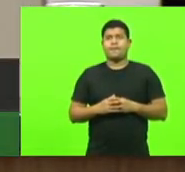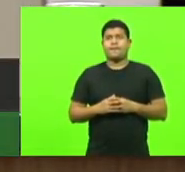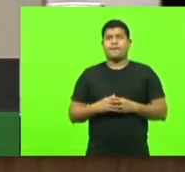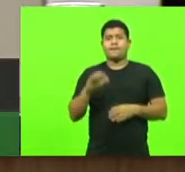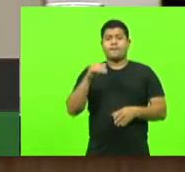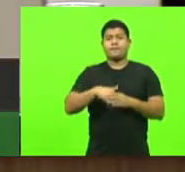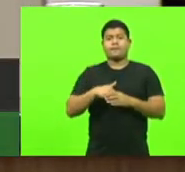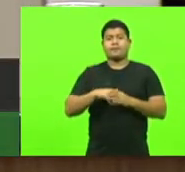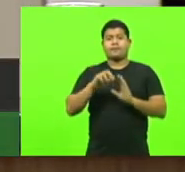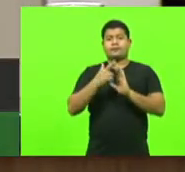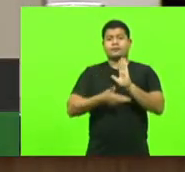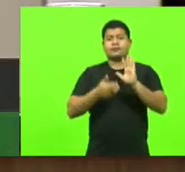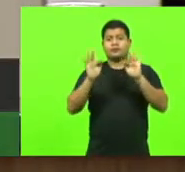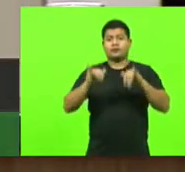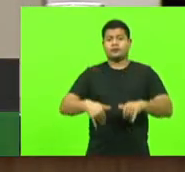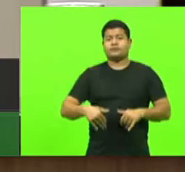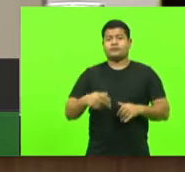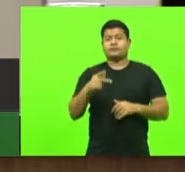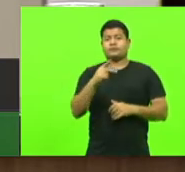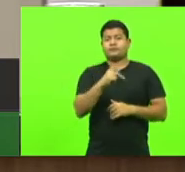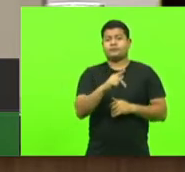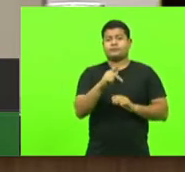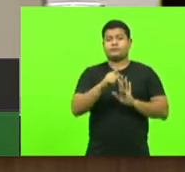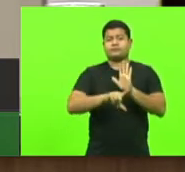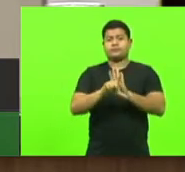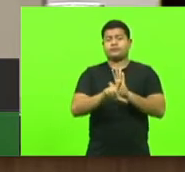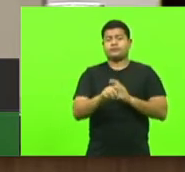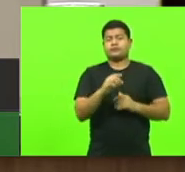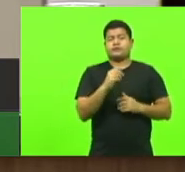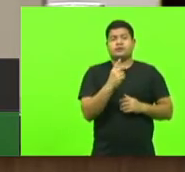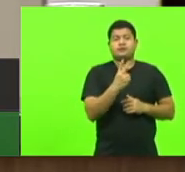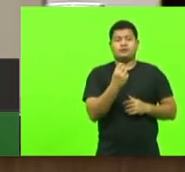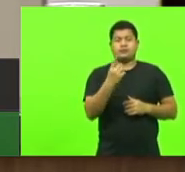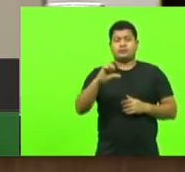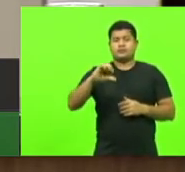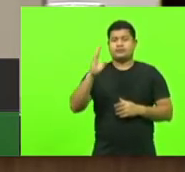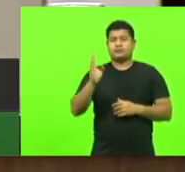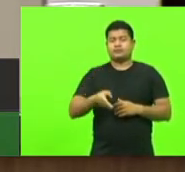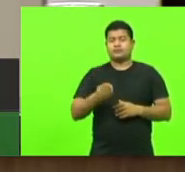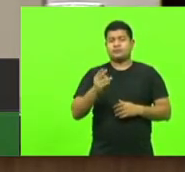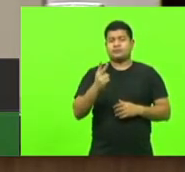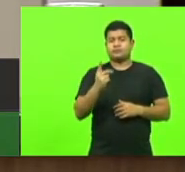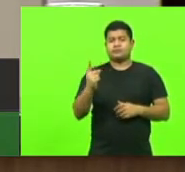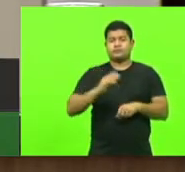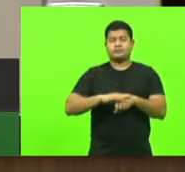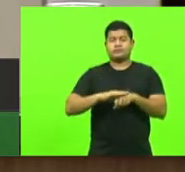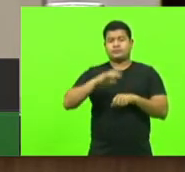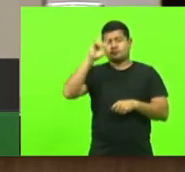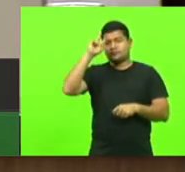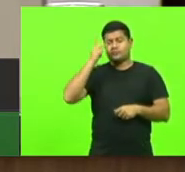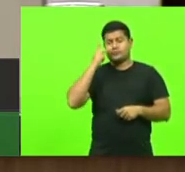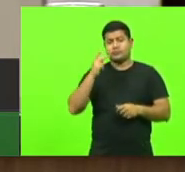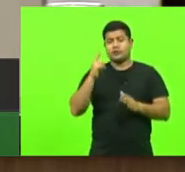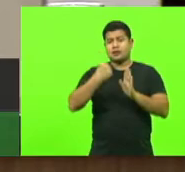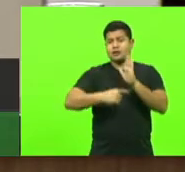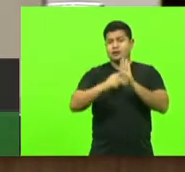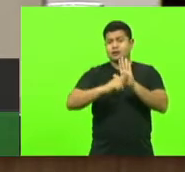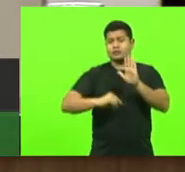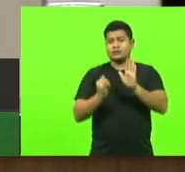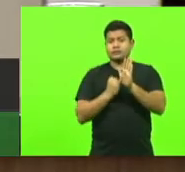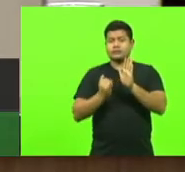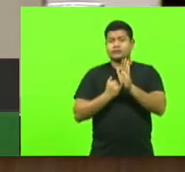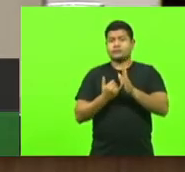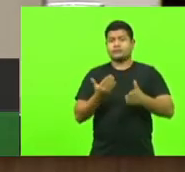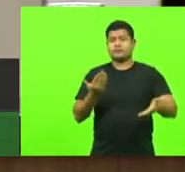Votação da redação final do projeto de lei 219.7/2021, autor deputado Milton Obos, isenta o imposto sobre operações relativas à circulação